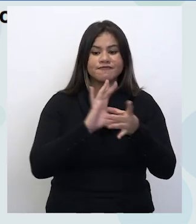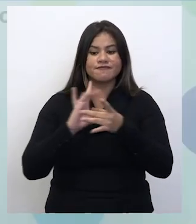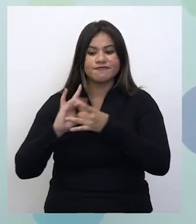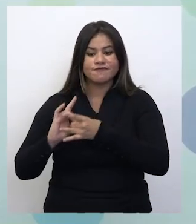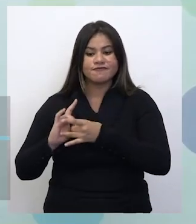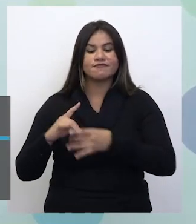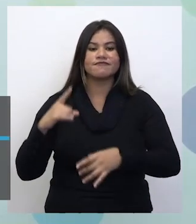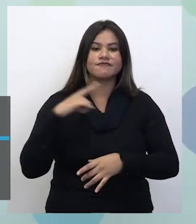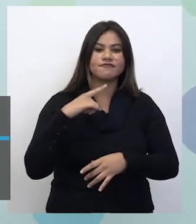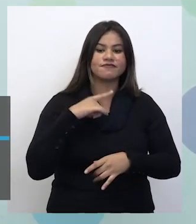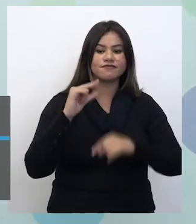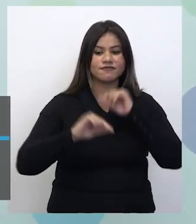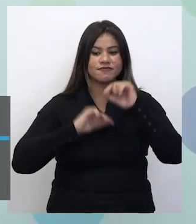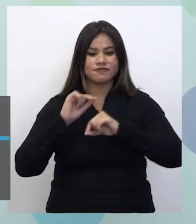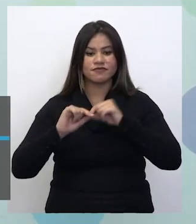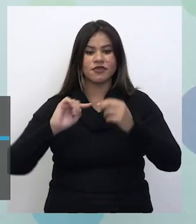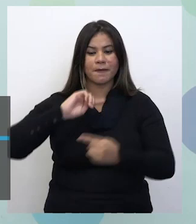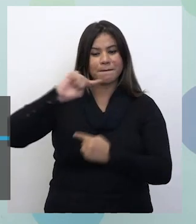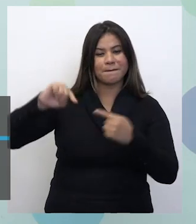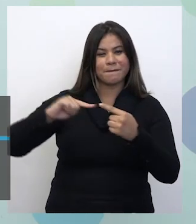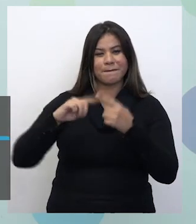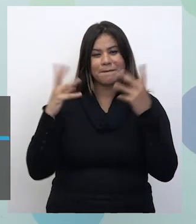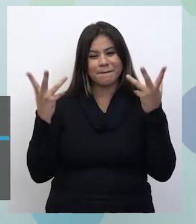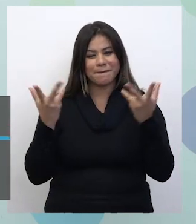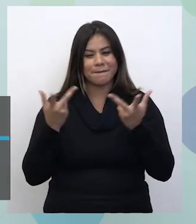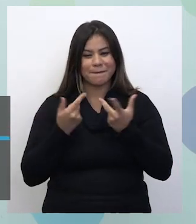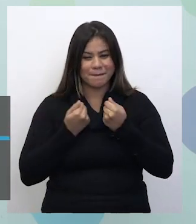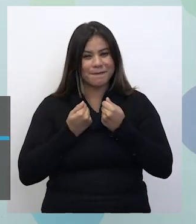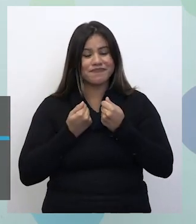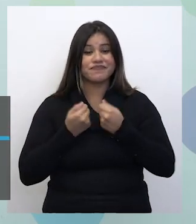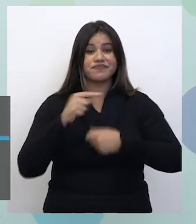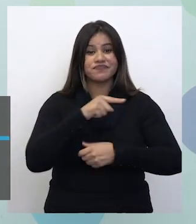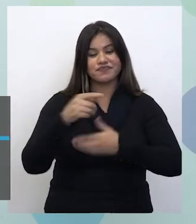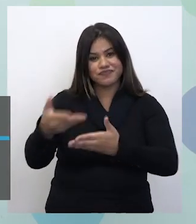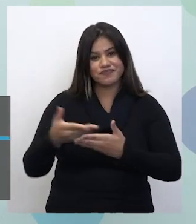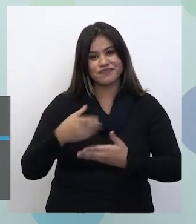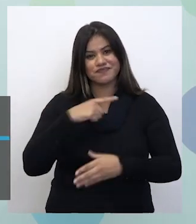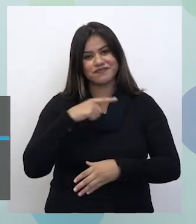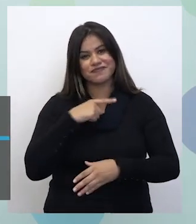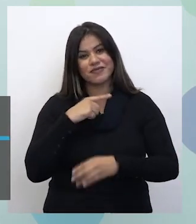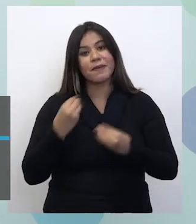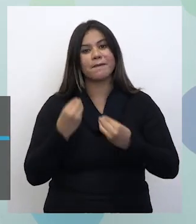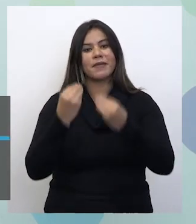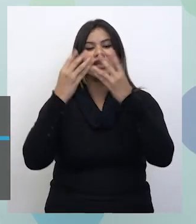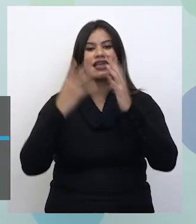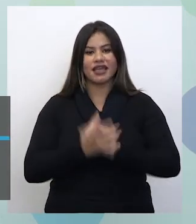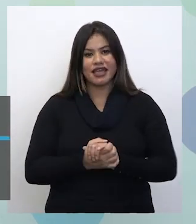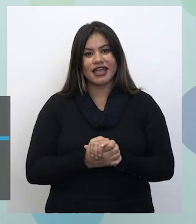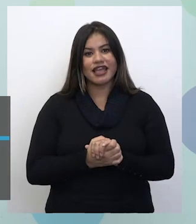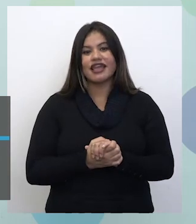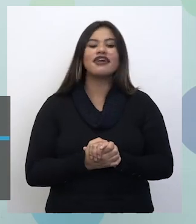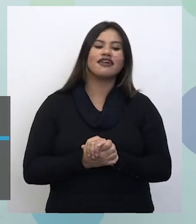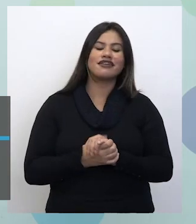vivido, ela passa a ser a nossa missão extraordinária. E nós temos um convite para fazermos essa missão e para realizarmos essa